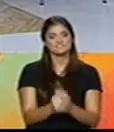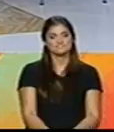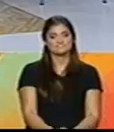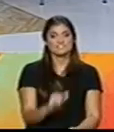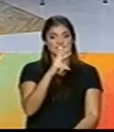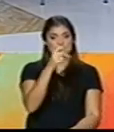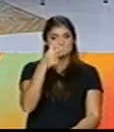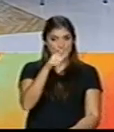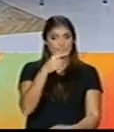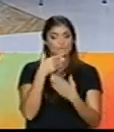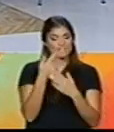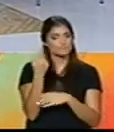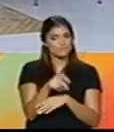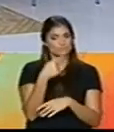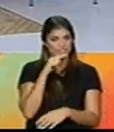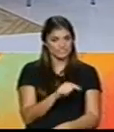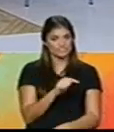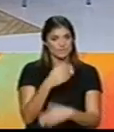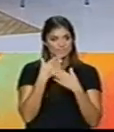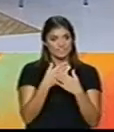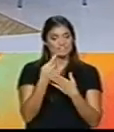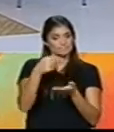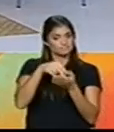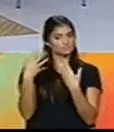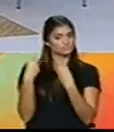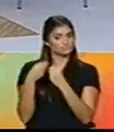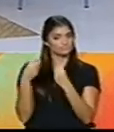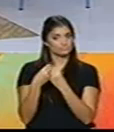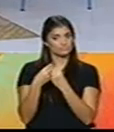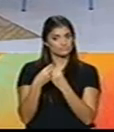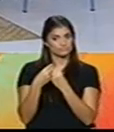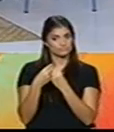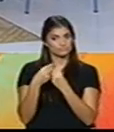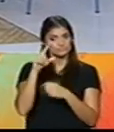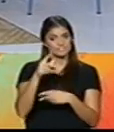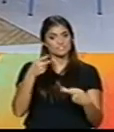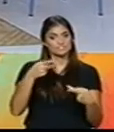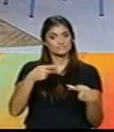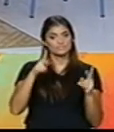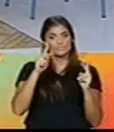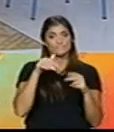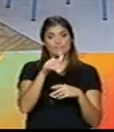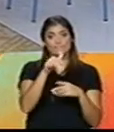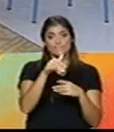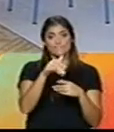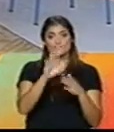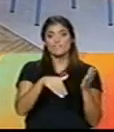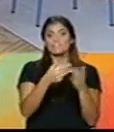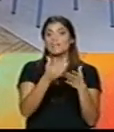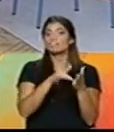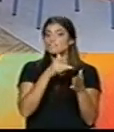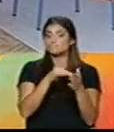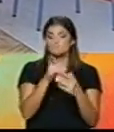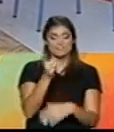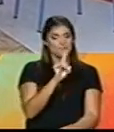Mais dois beijinhos. Isabel, muito obrigado por aqui ter vindo. Muito obrigado por ter estado aqui connosco. Ah, e tenho livros disponíveis também. Vai oferecer dizer. Livros? Não vou oferecer.